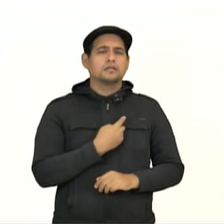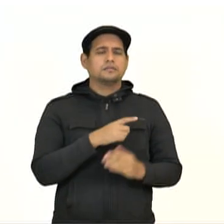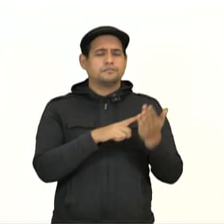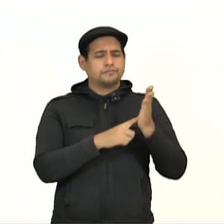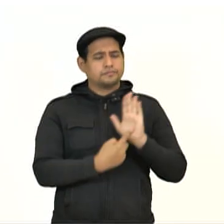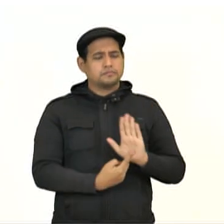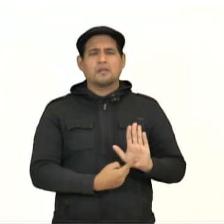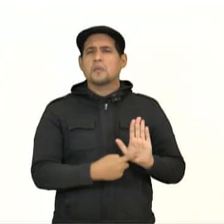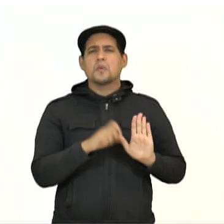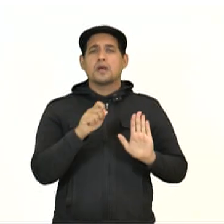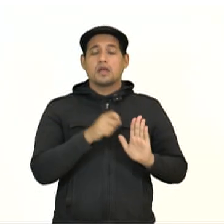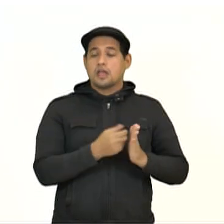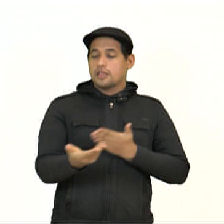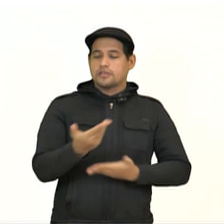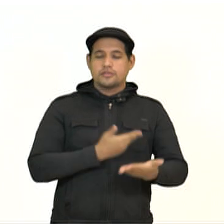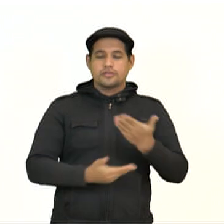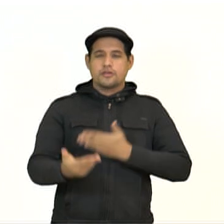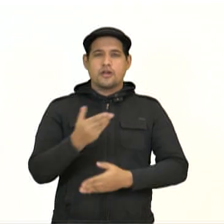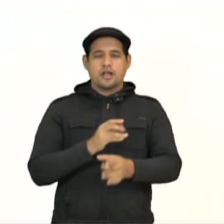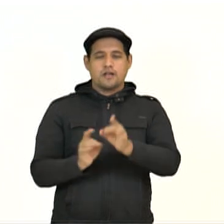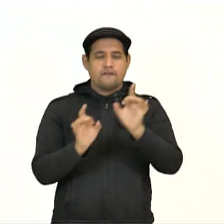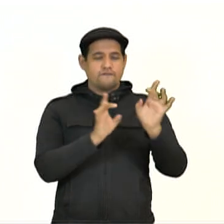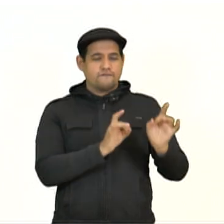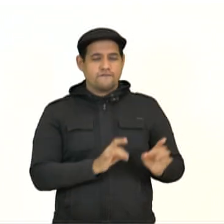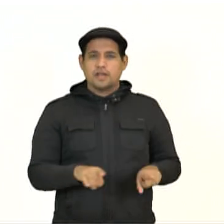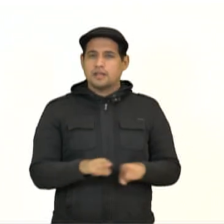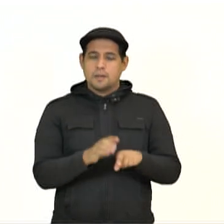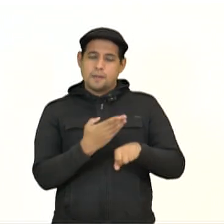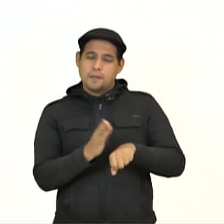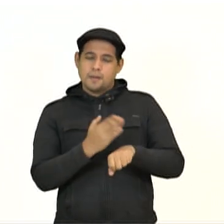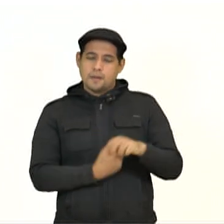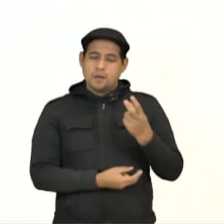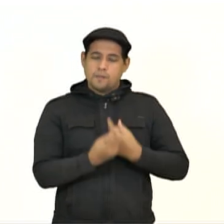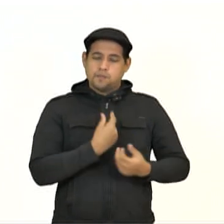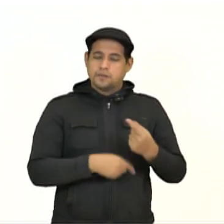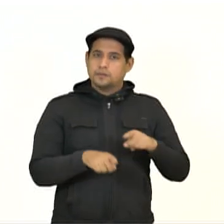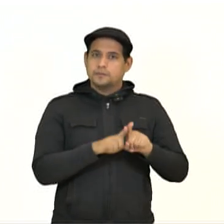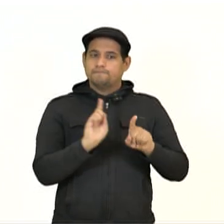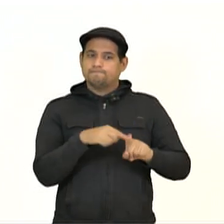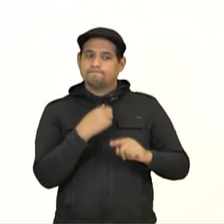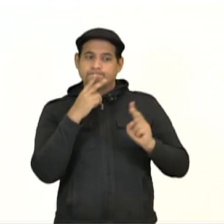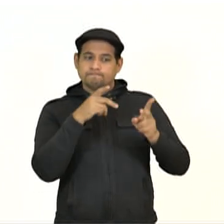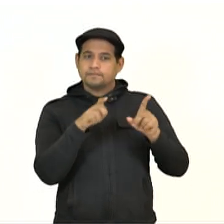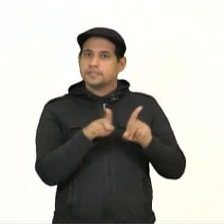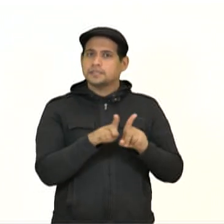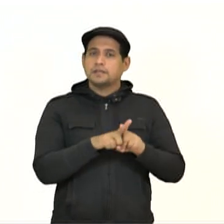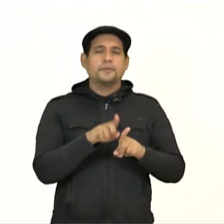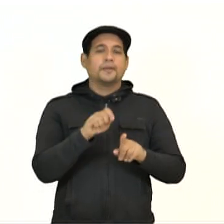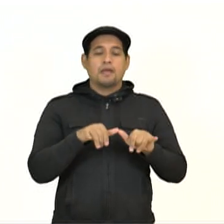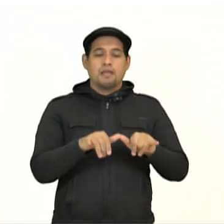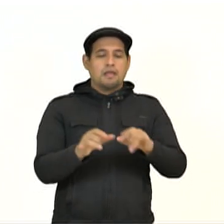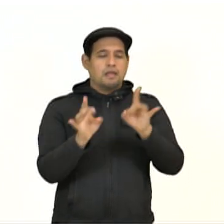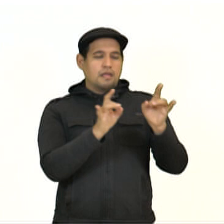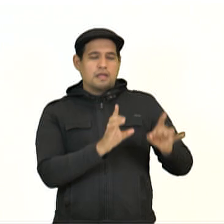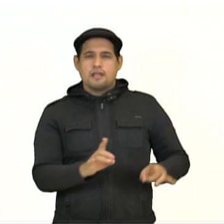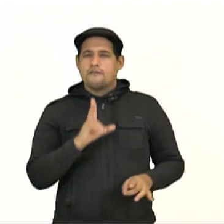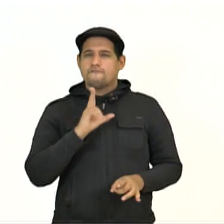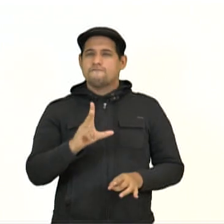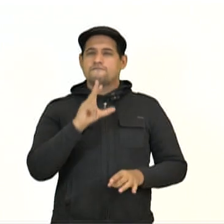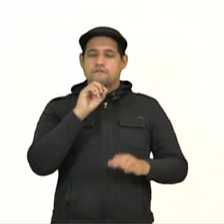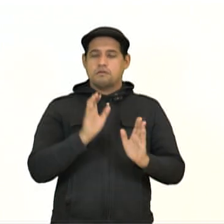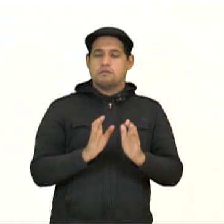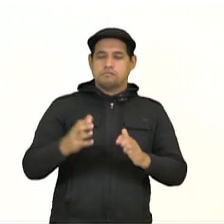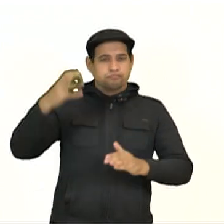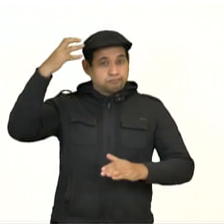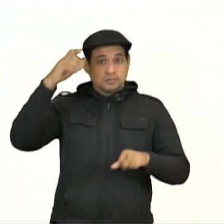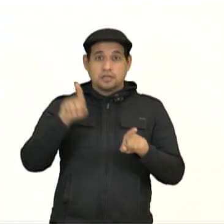quê? Sobre trocas comerciais, né? Sobre práticas econômicas. Então, vimos que o mercantilismo fortaleceu as